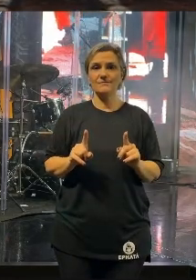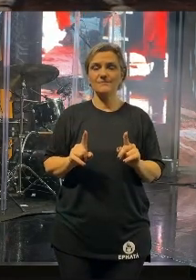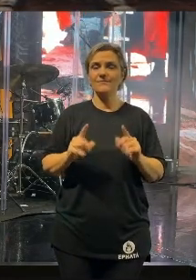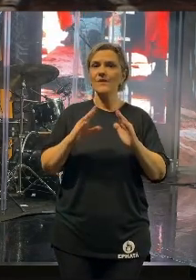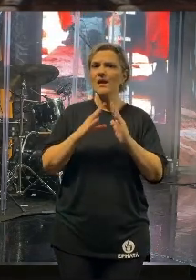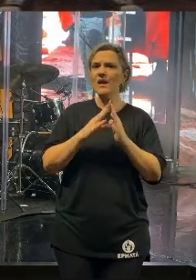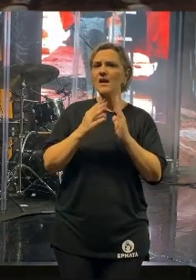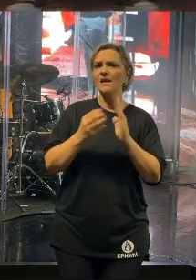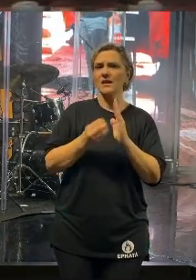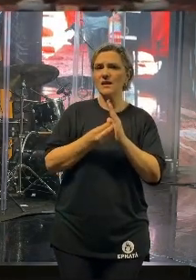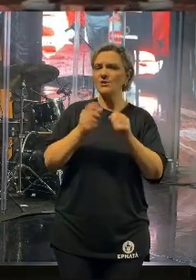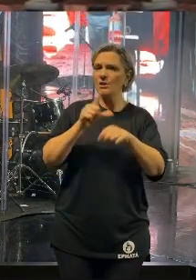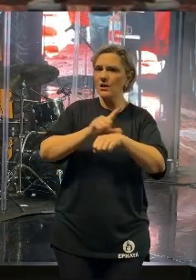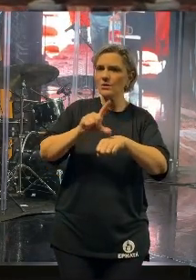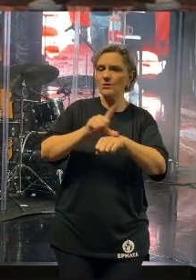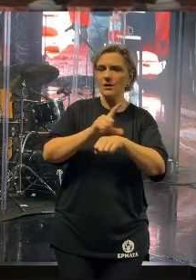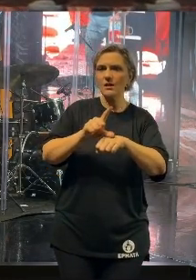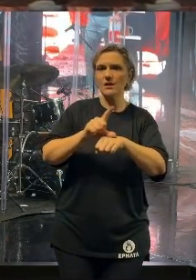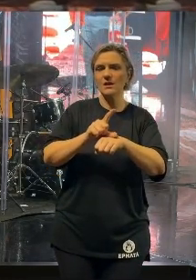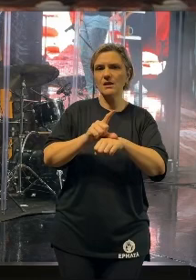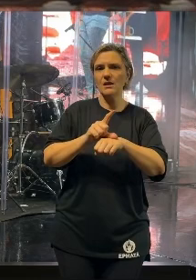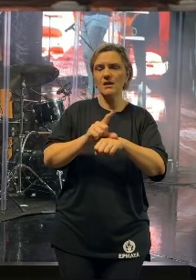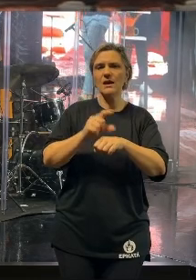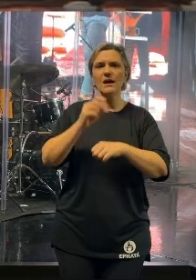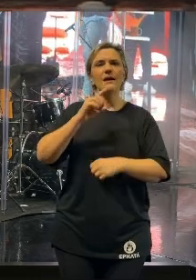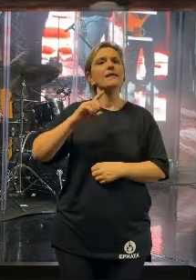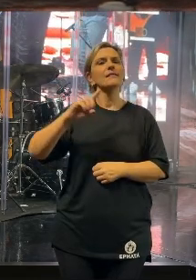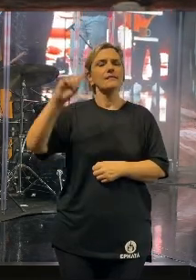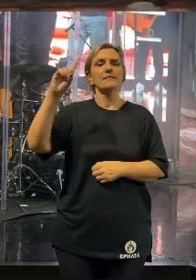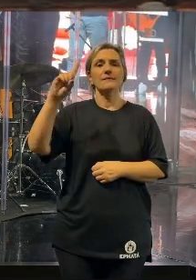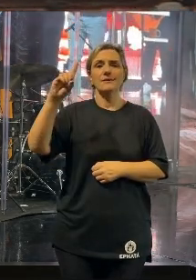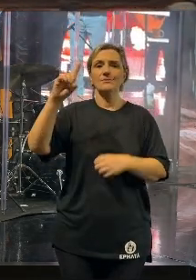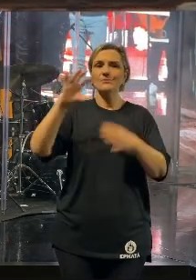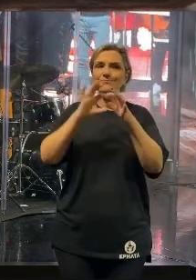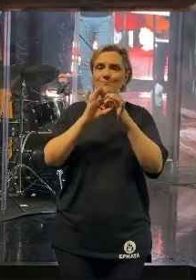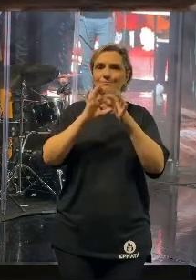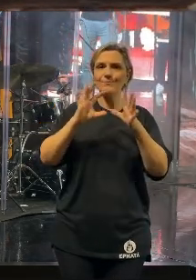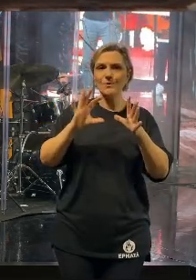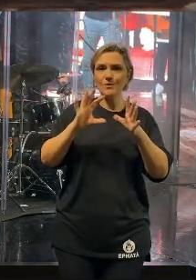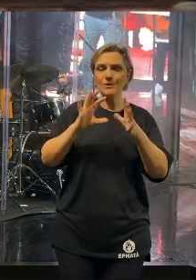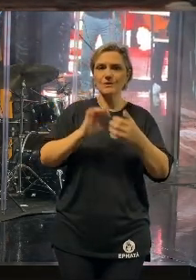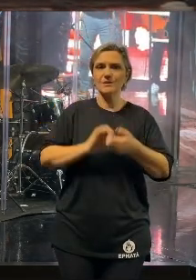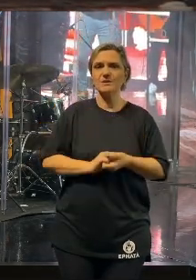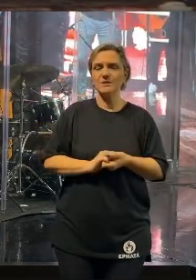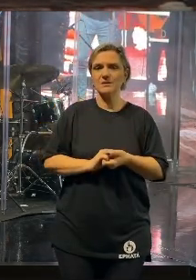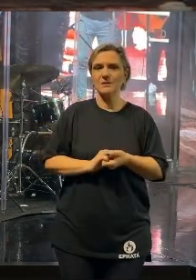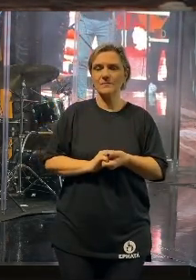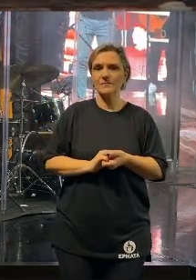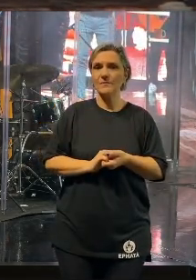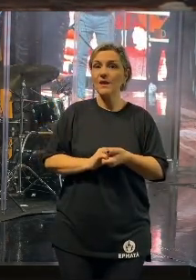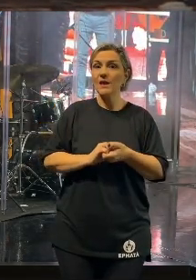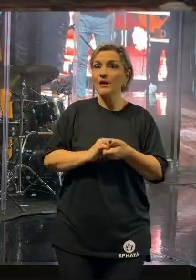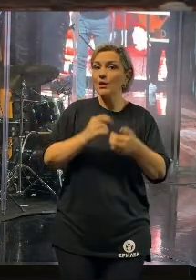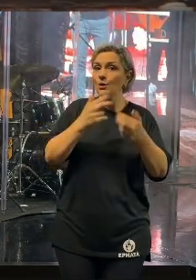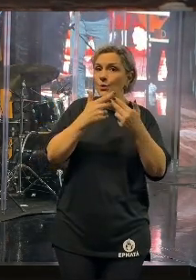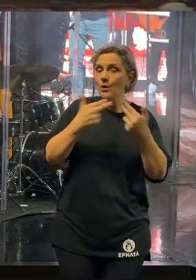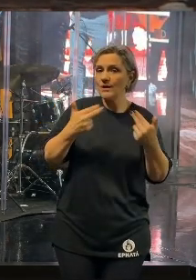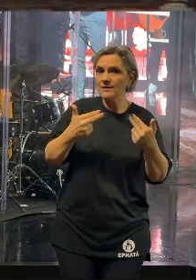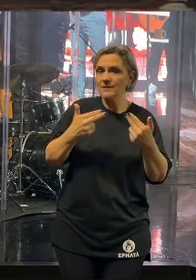Igreja Lagoinha, eu já vou terminar. Deus permite, olha para mim, com que coisas, vou repetir,